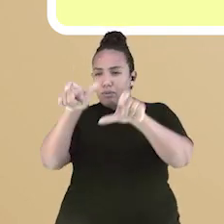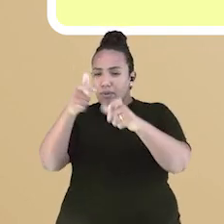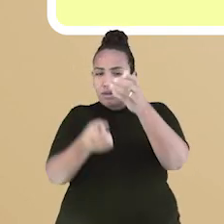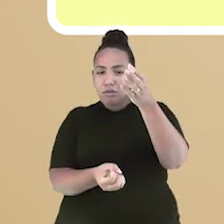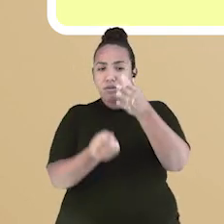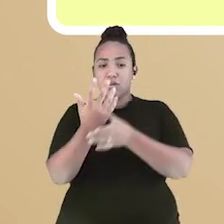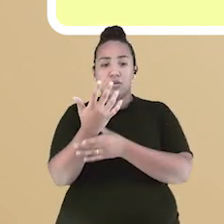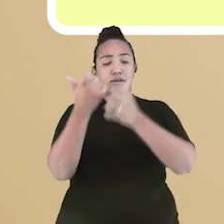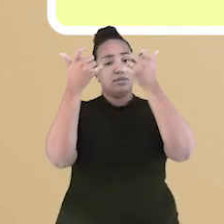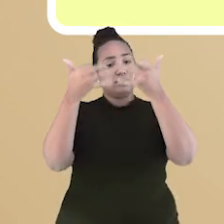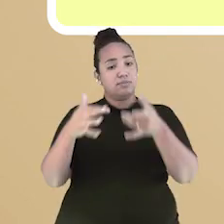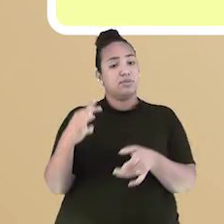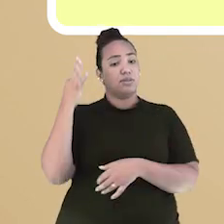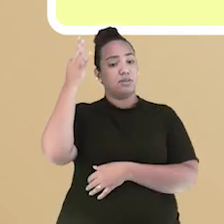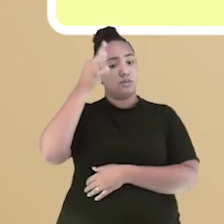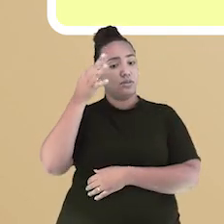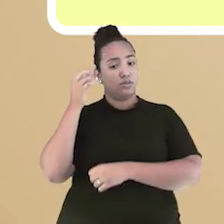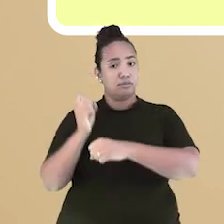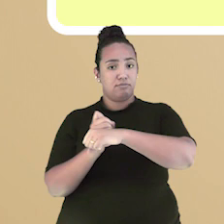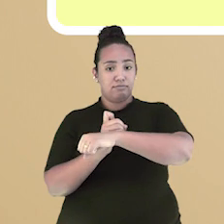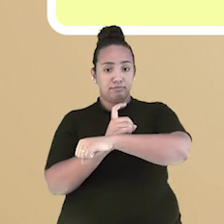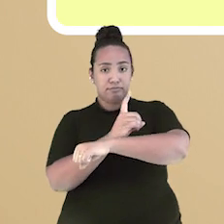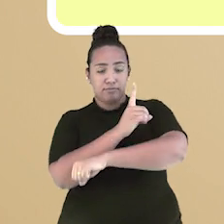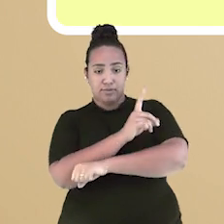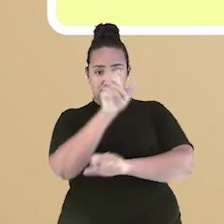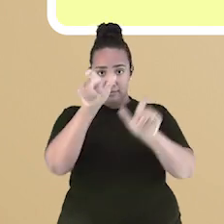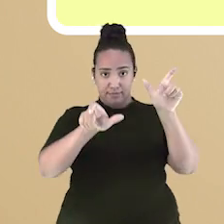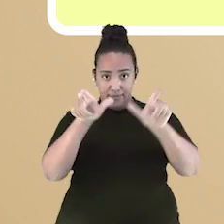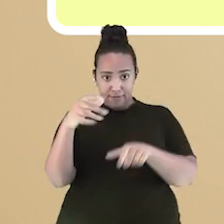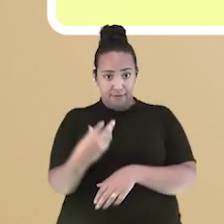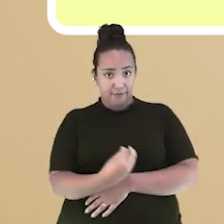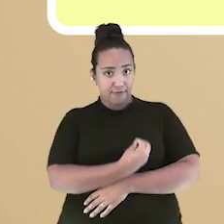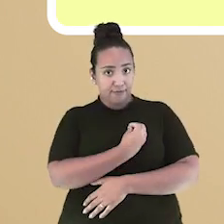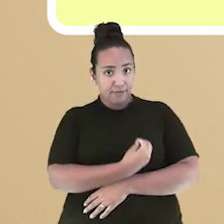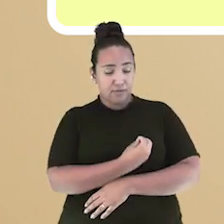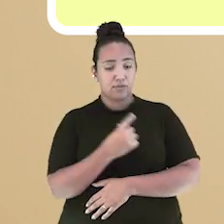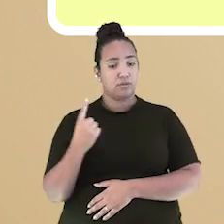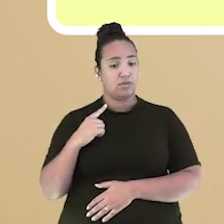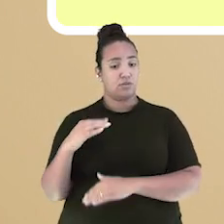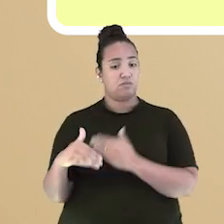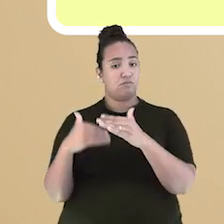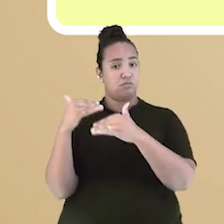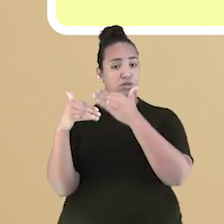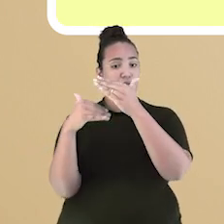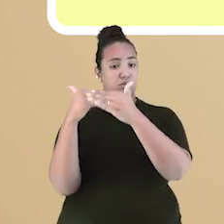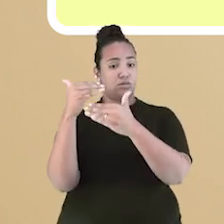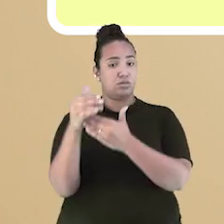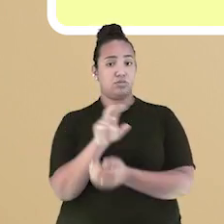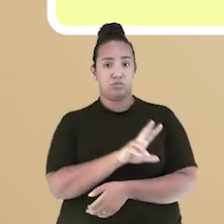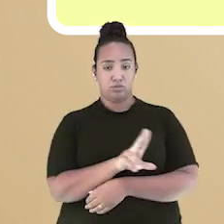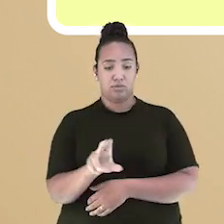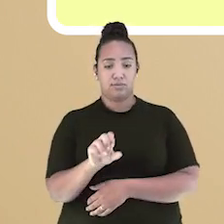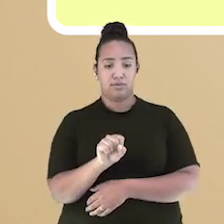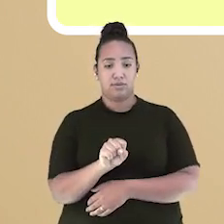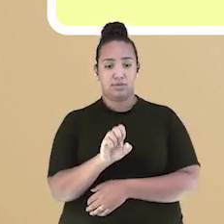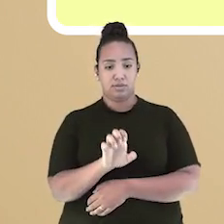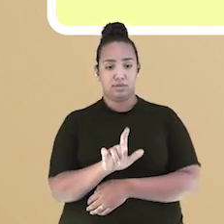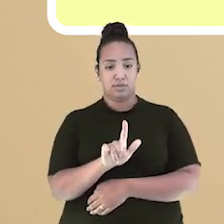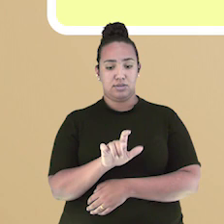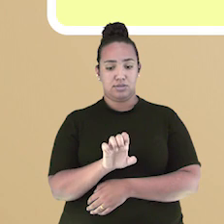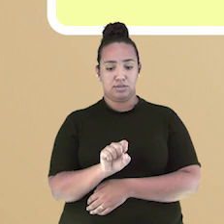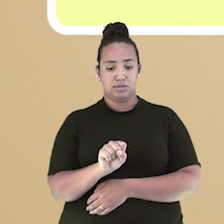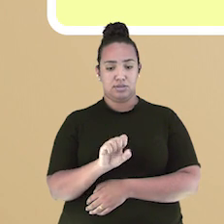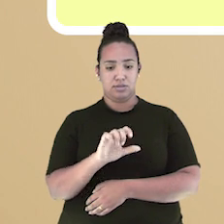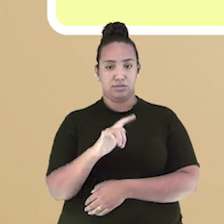da evolução, de que organismos vivos evoluíram através de um processo que chamou de seleção natural. Mas o